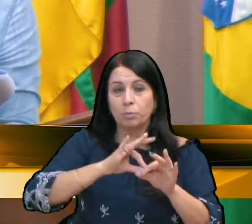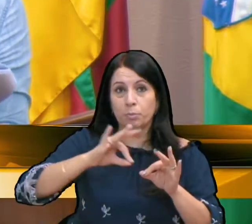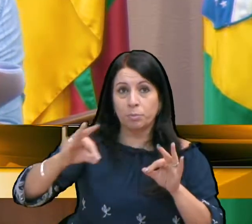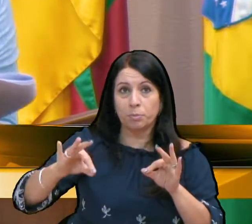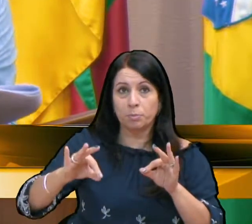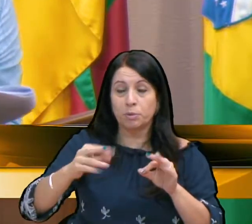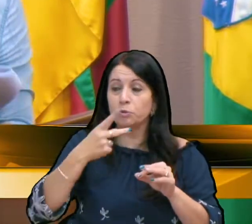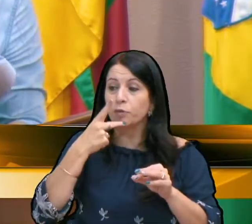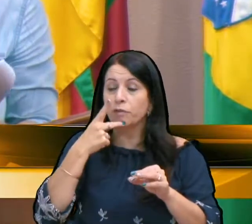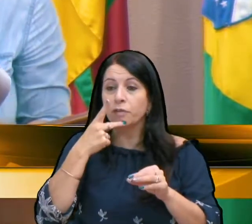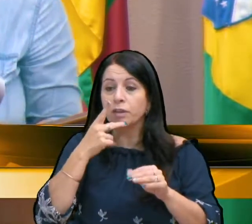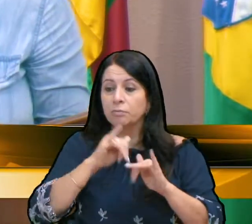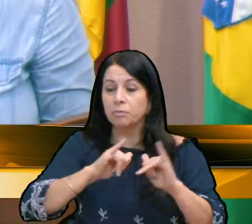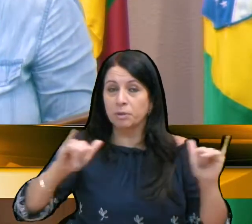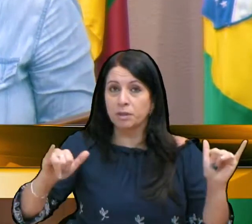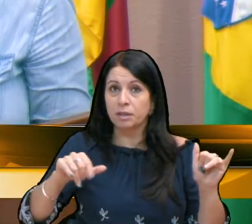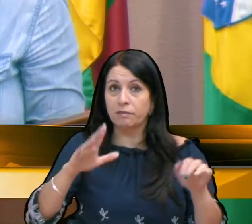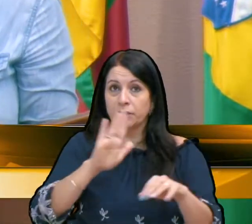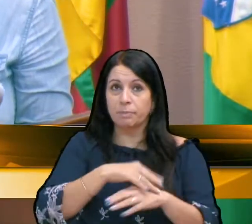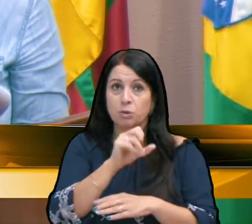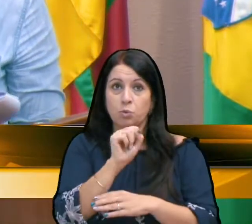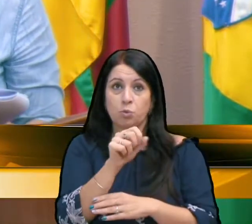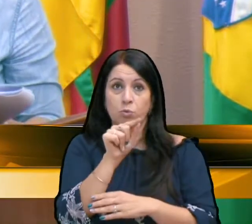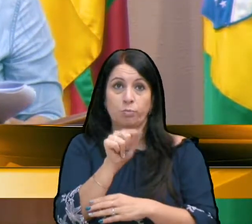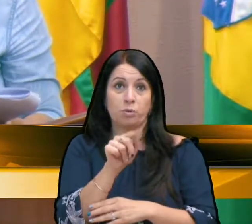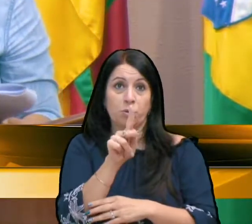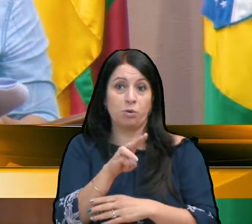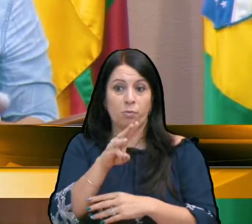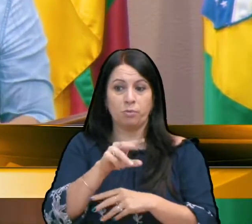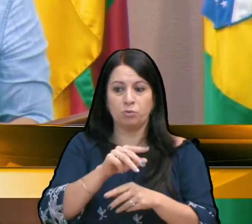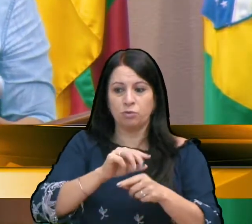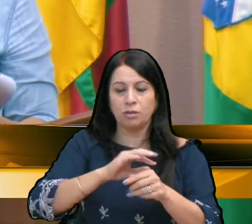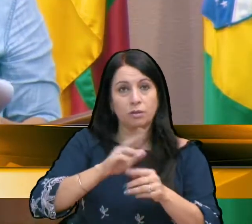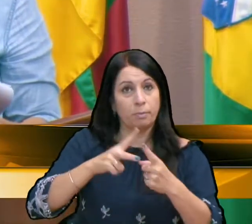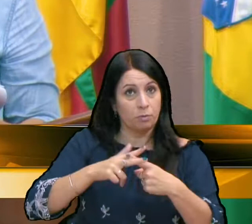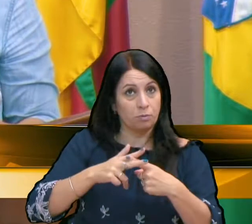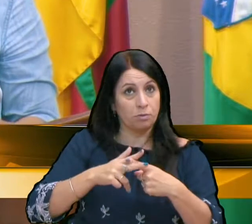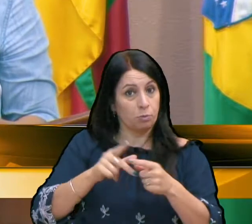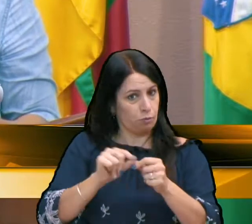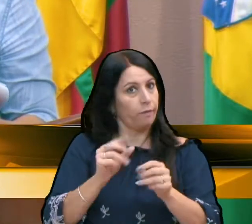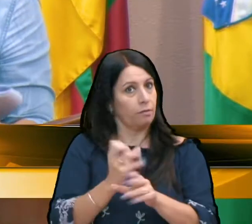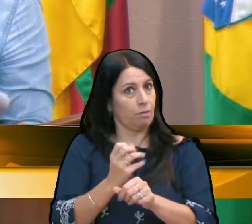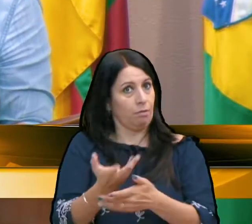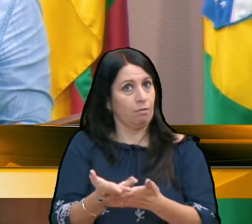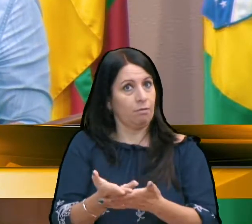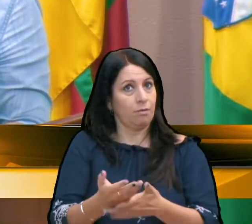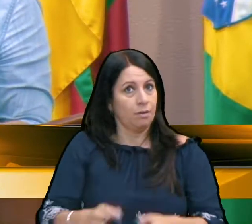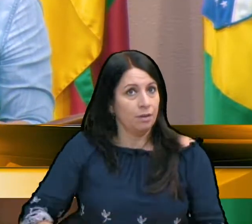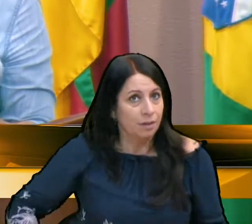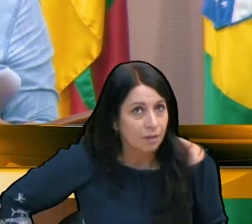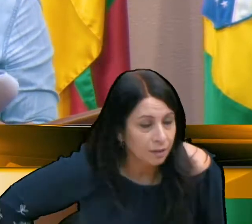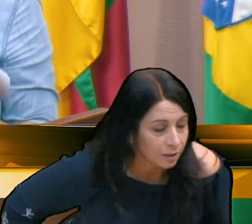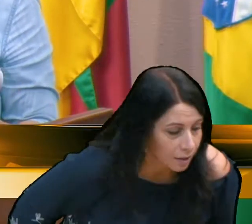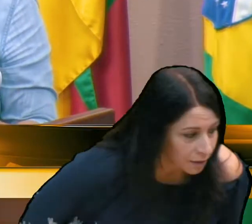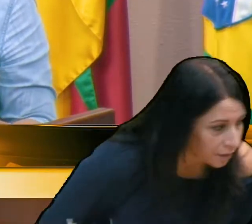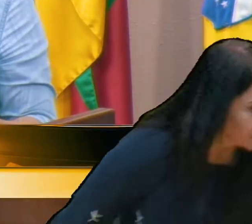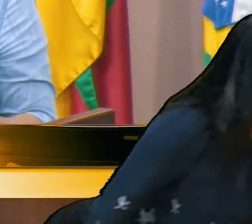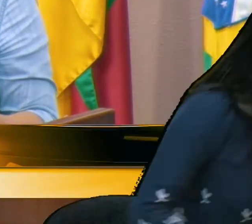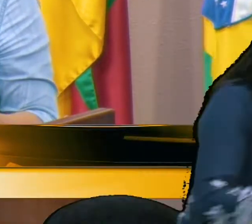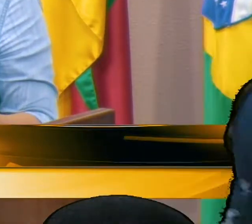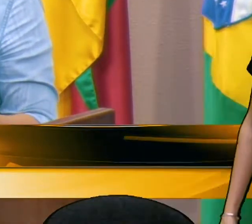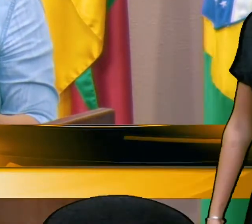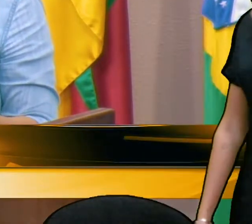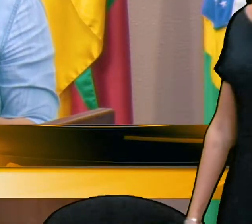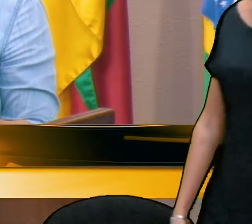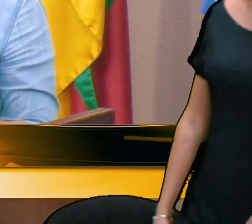tu está dizendo numa propaganda que fez mais de 8 mil quilômetros de manutenção, porque tu fez essa conta? Agora, qual foi a base dessa conta?